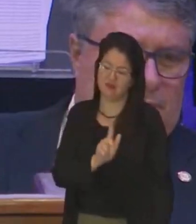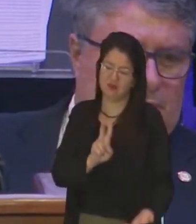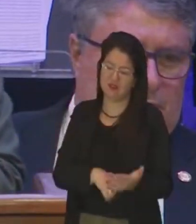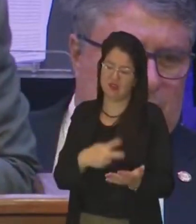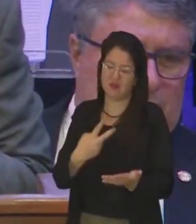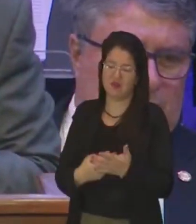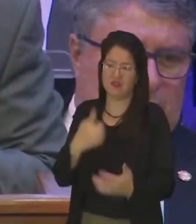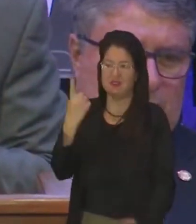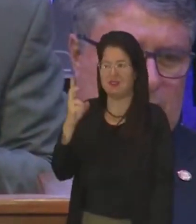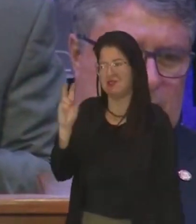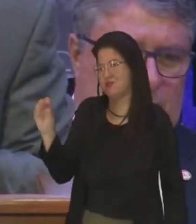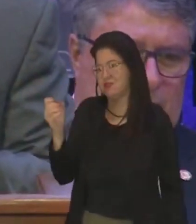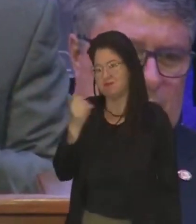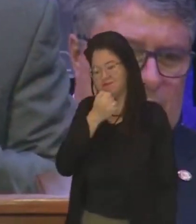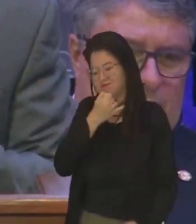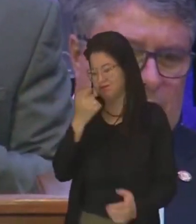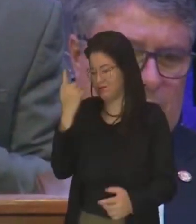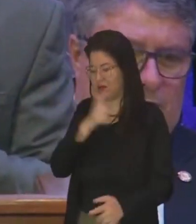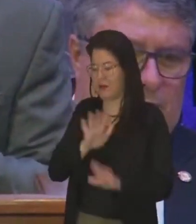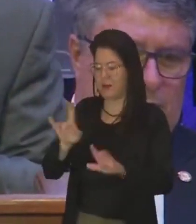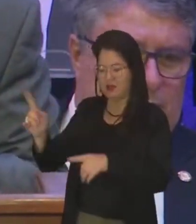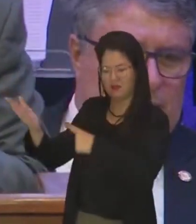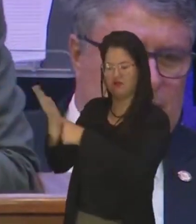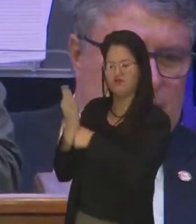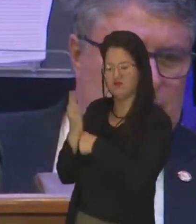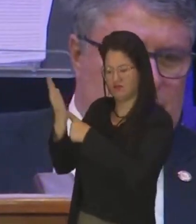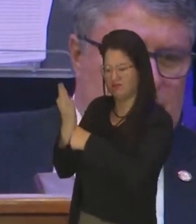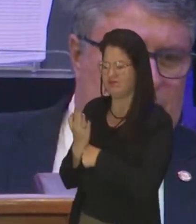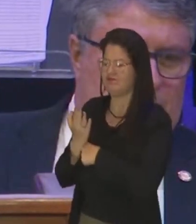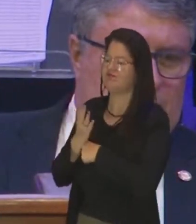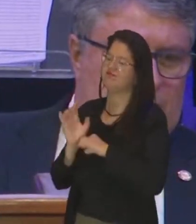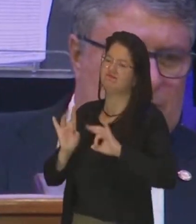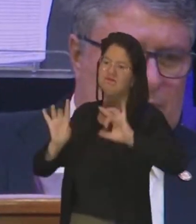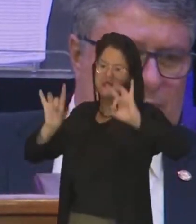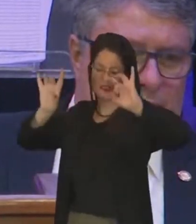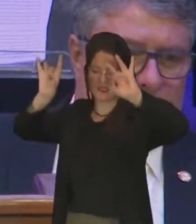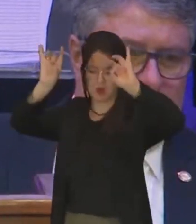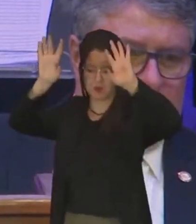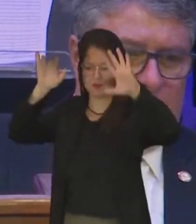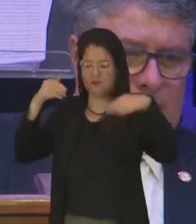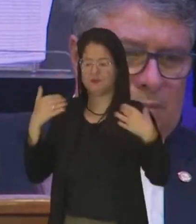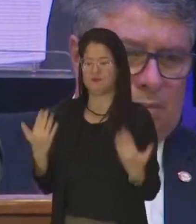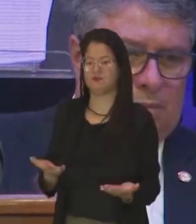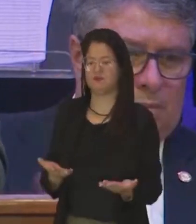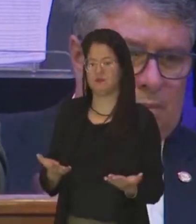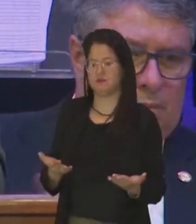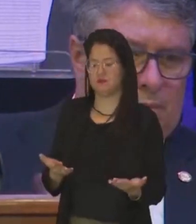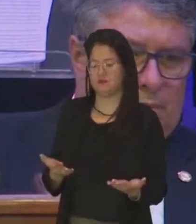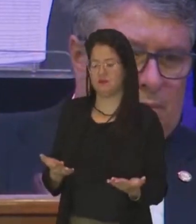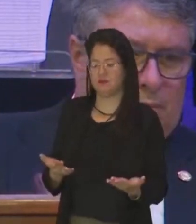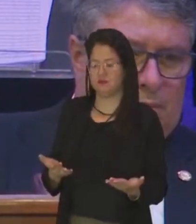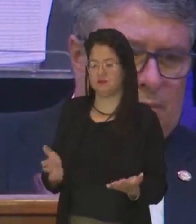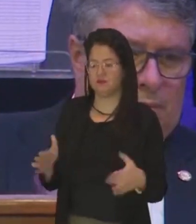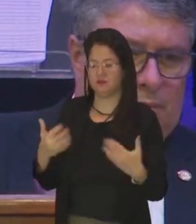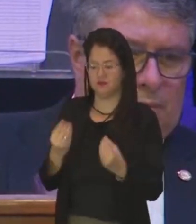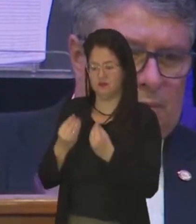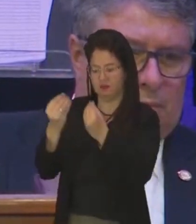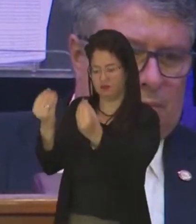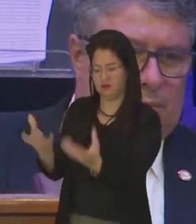150 salmos, mas a ajuda dele foi muito preciosa. E, bom, aqui a entrega